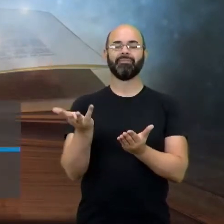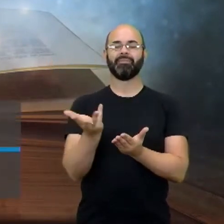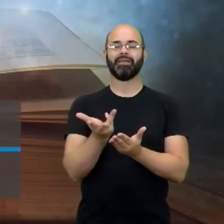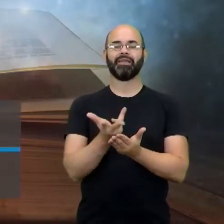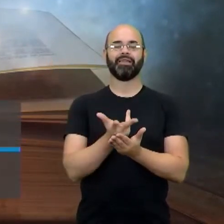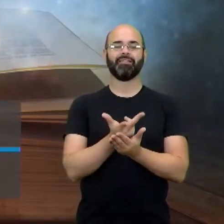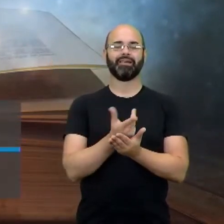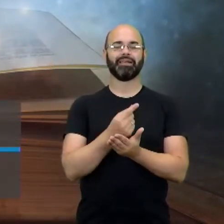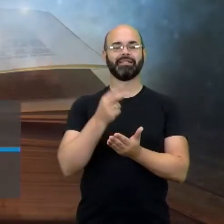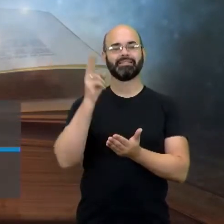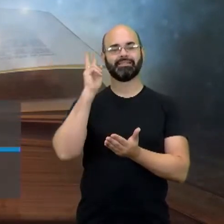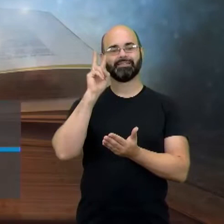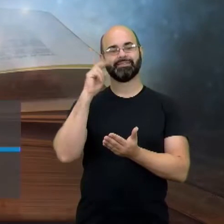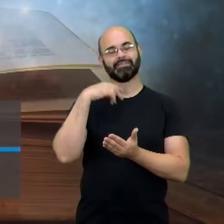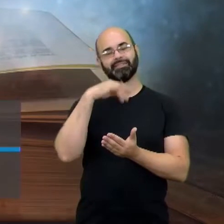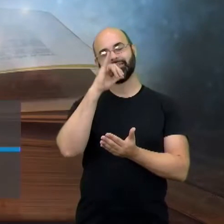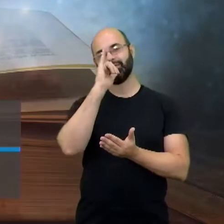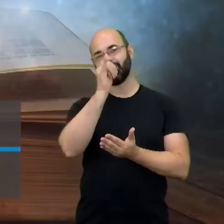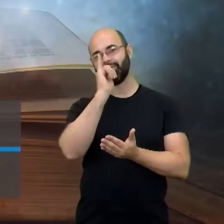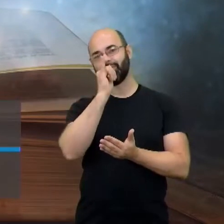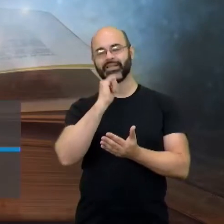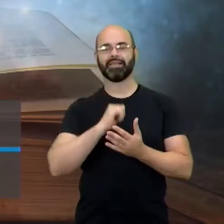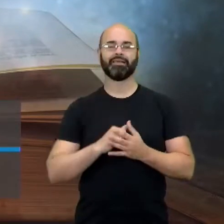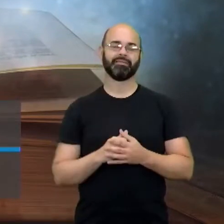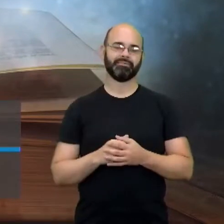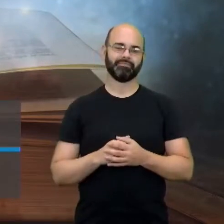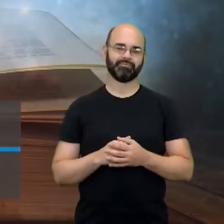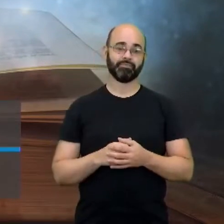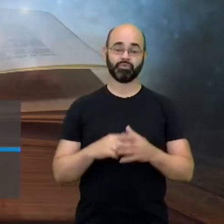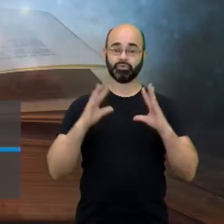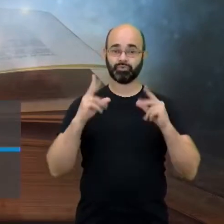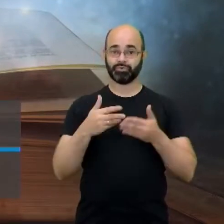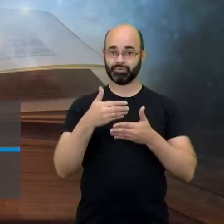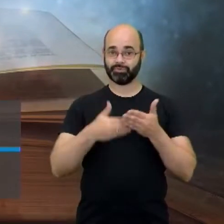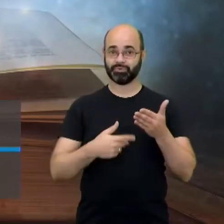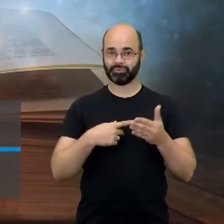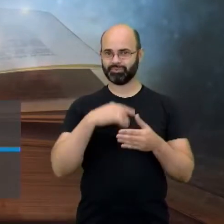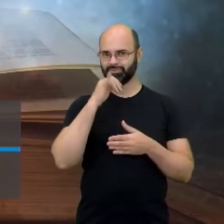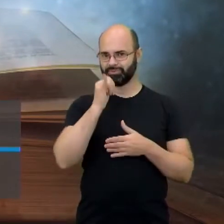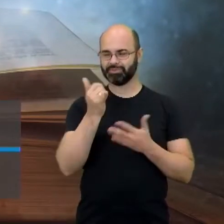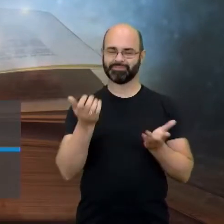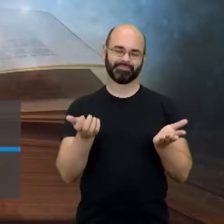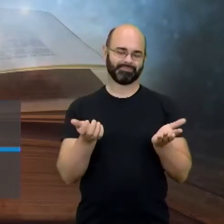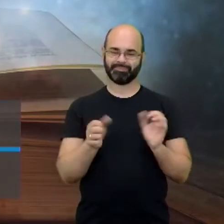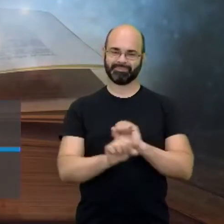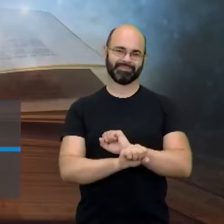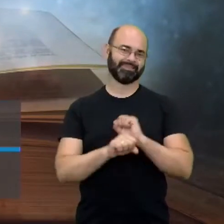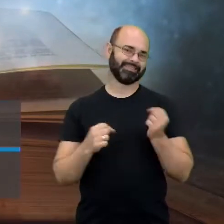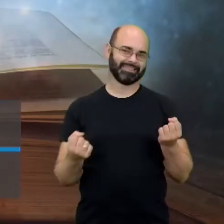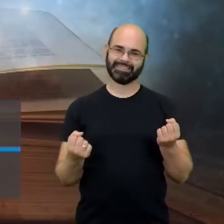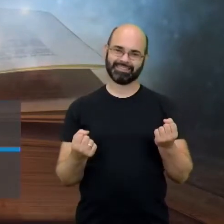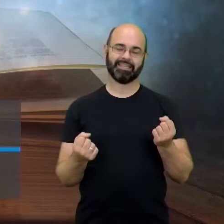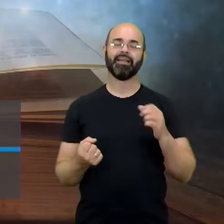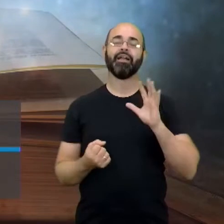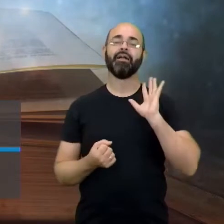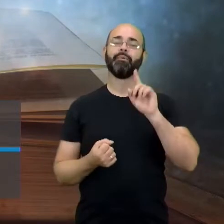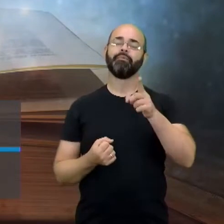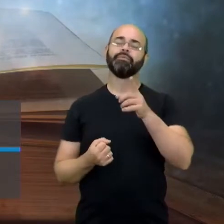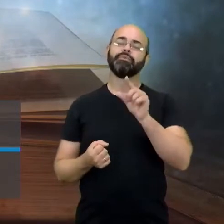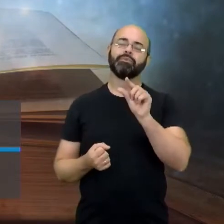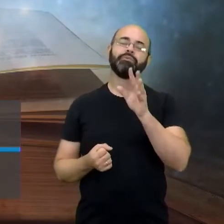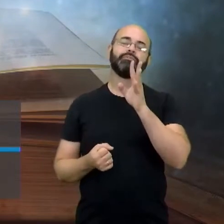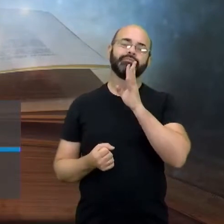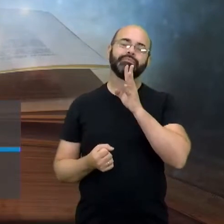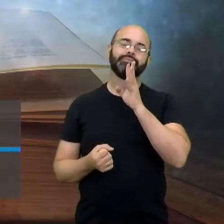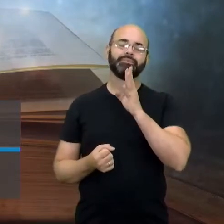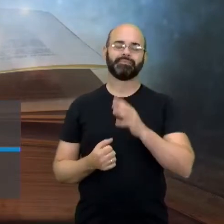pouquinho das histórias para vocês. Eu vou dar conta de contar tudo? Não, mas pelo menos você vai conhecer um pouco. O